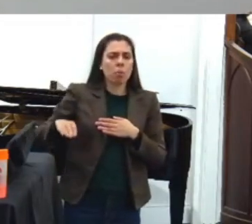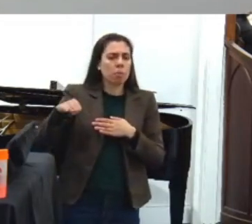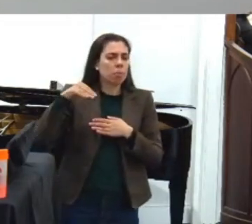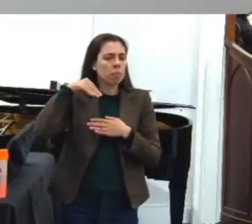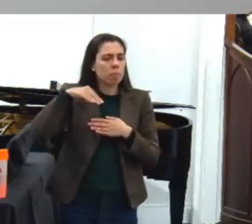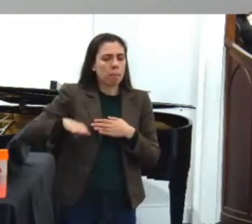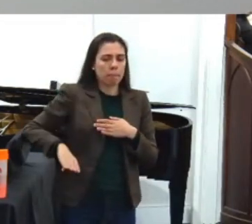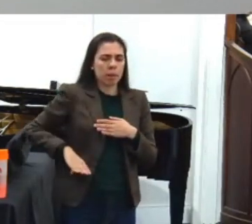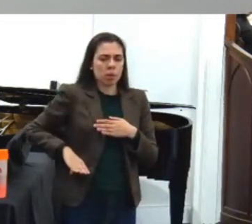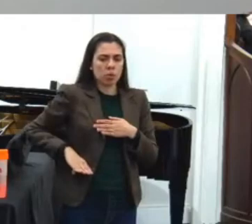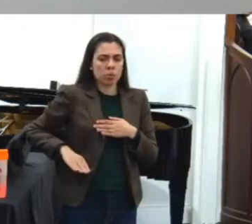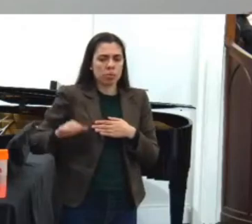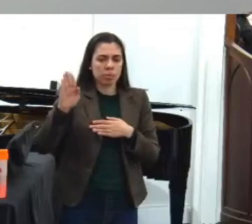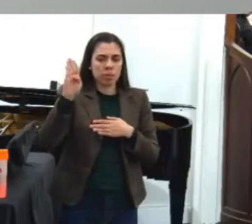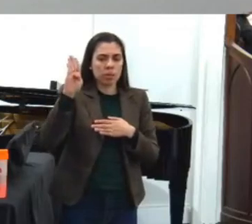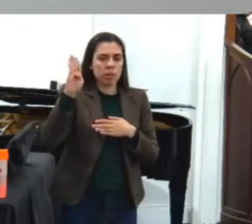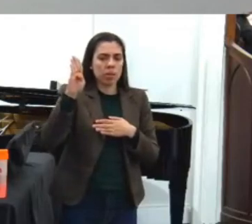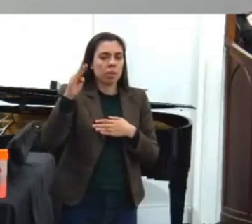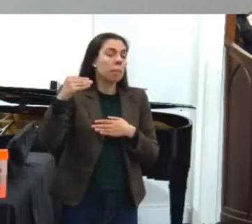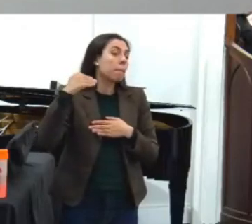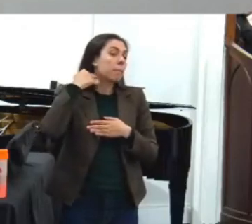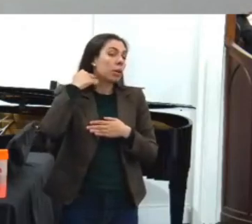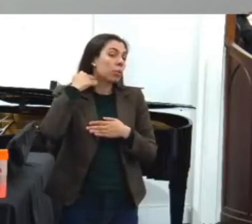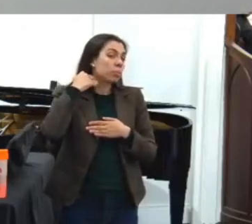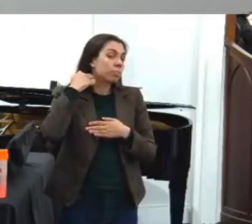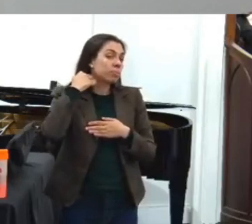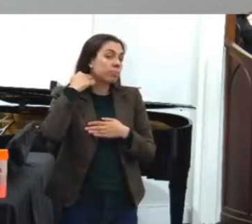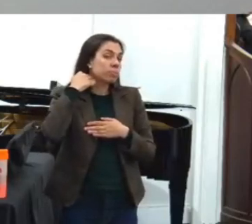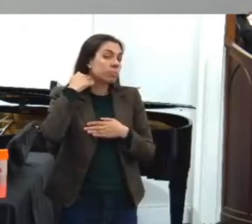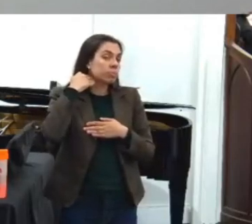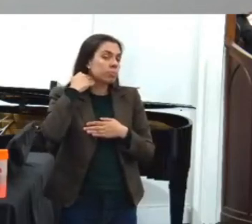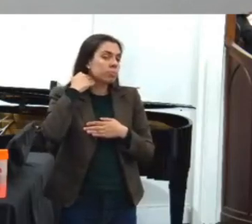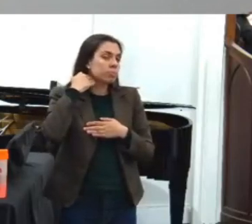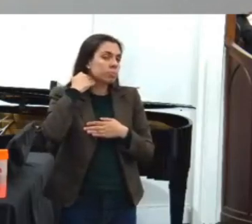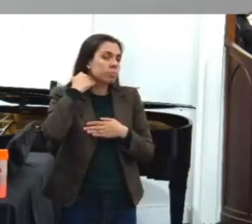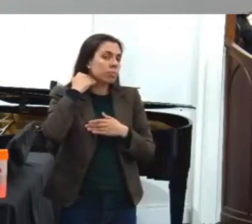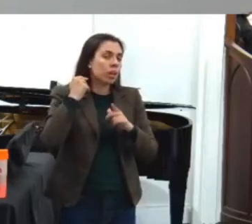uma famosa escola de medicina, com um sistema comercial.